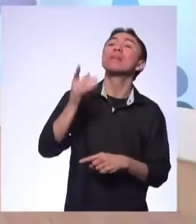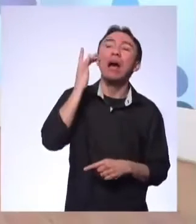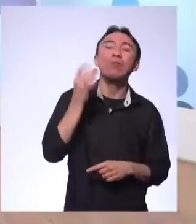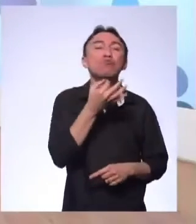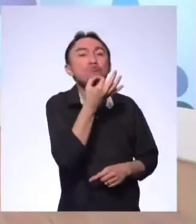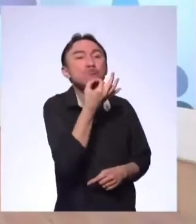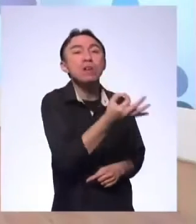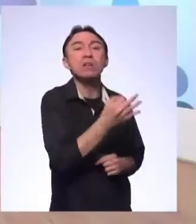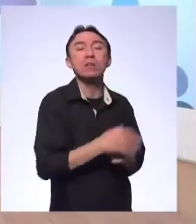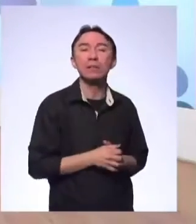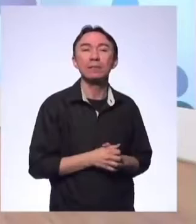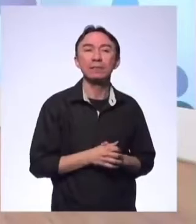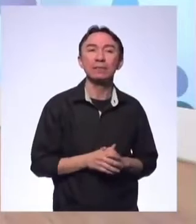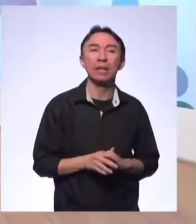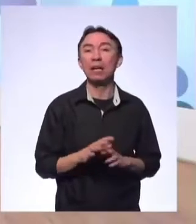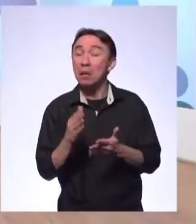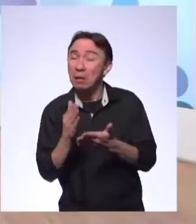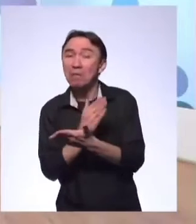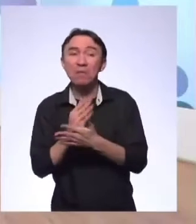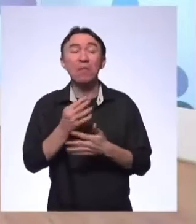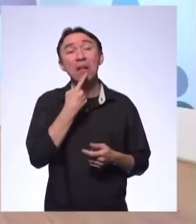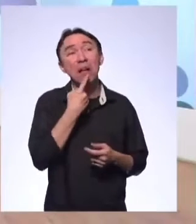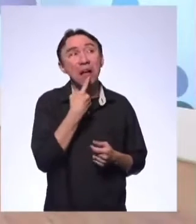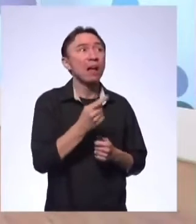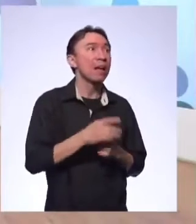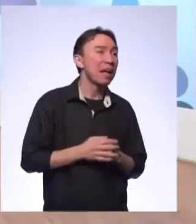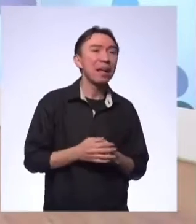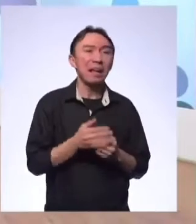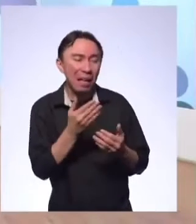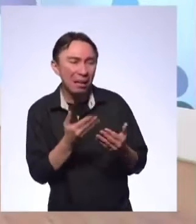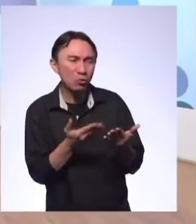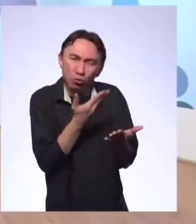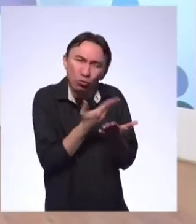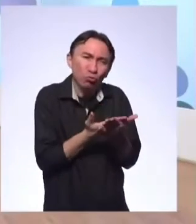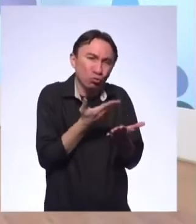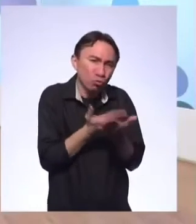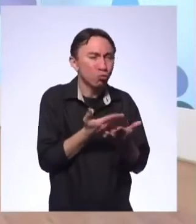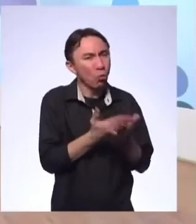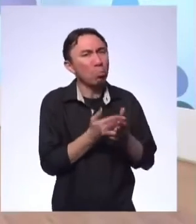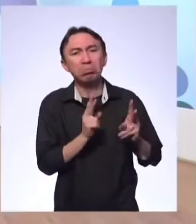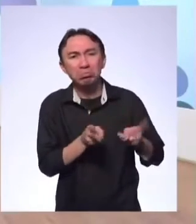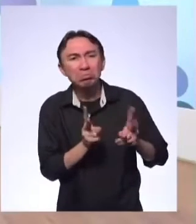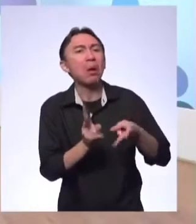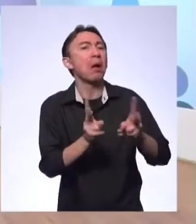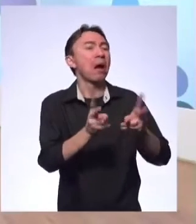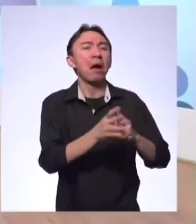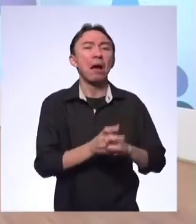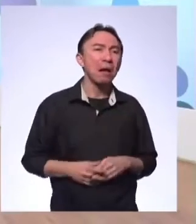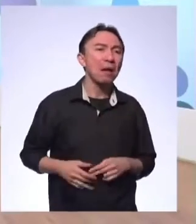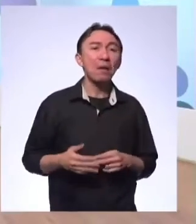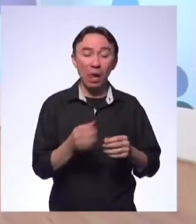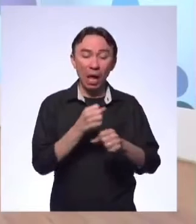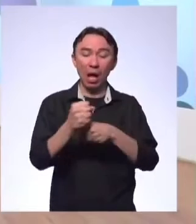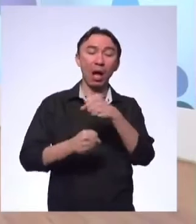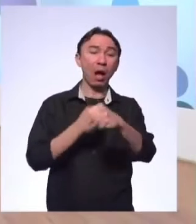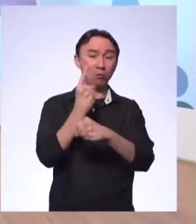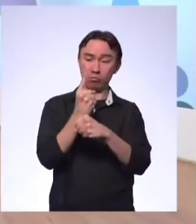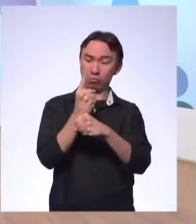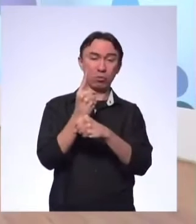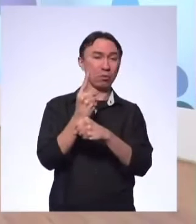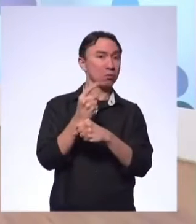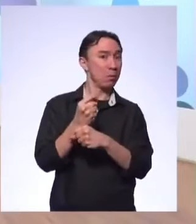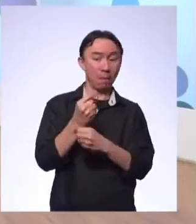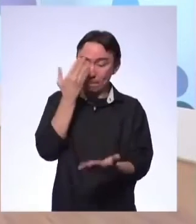os conteúdos auxiliando o estudo para continuarmos a estudando mesmo a aula presencial para não perder o ano letivo